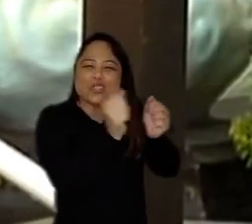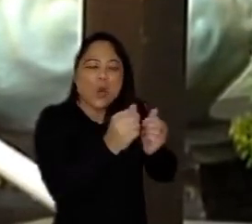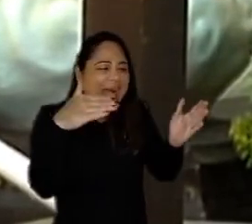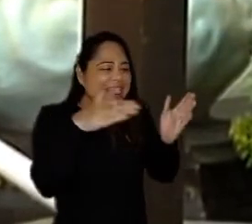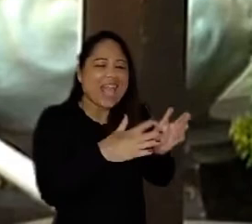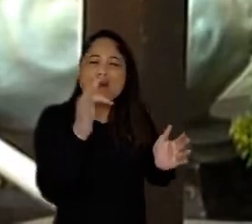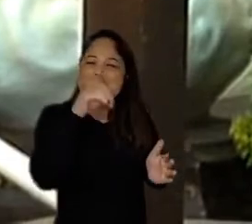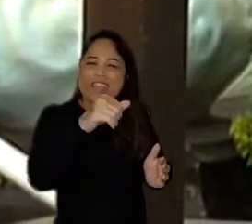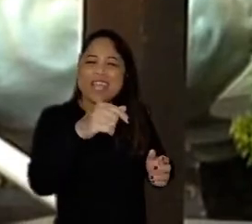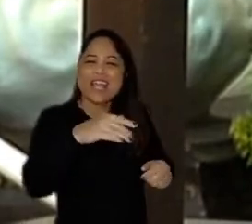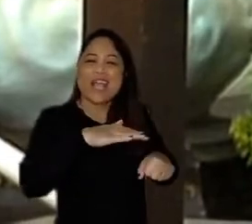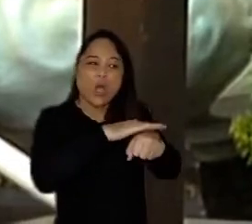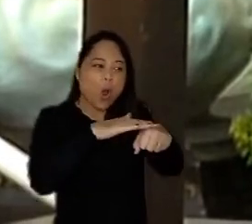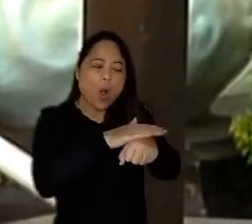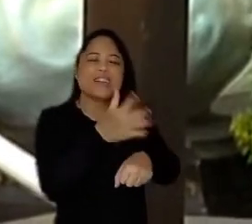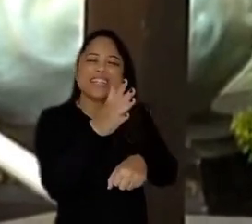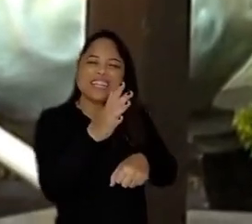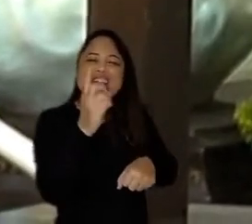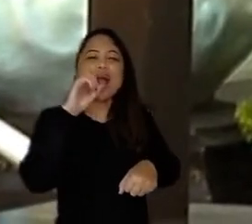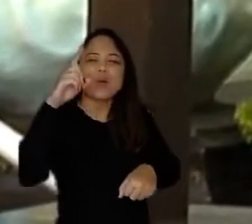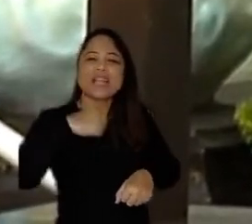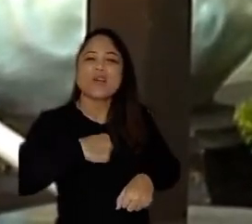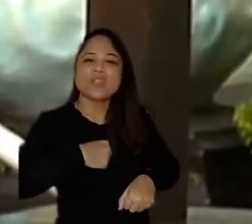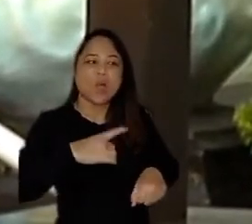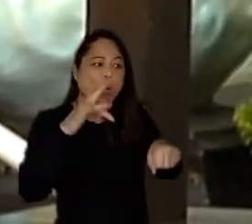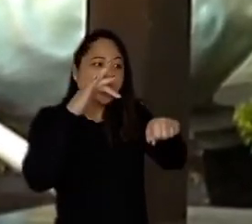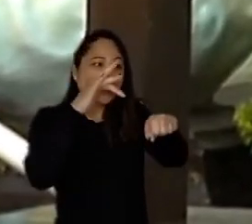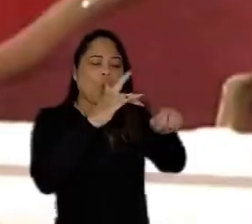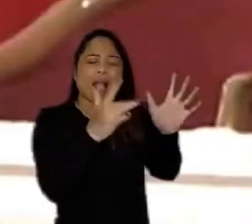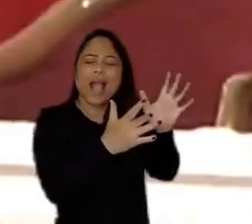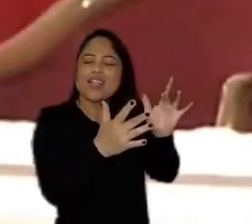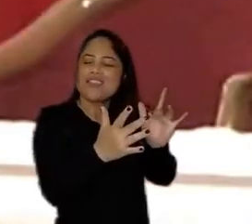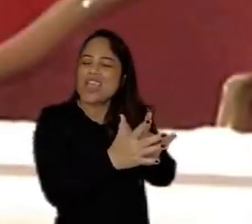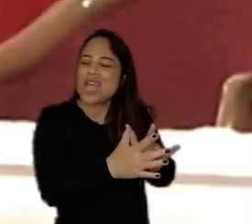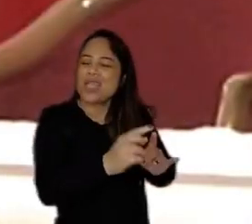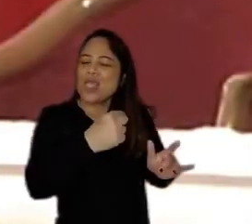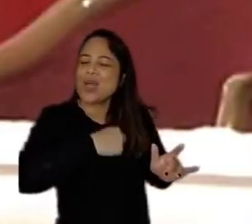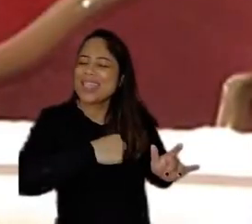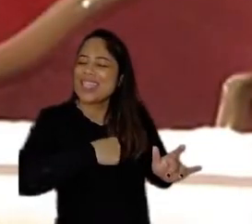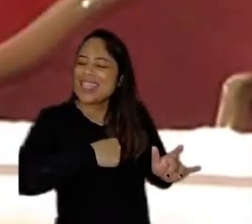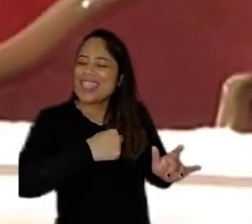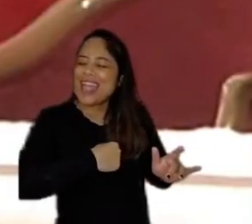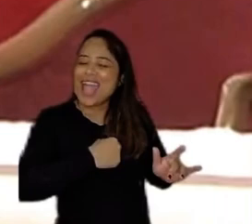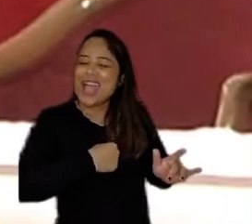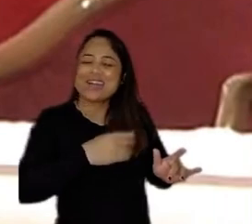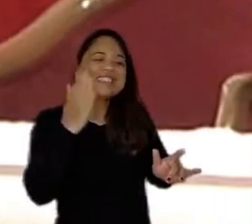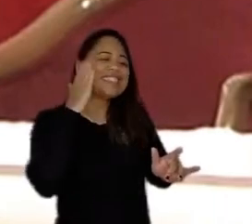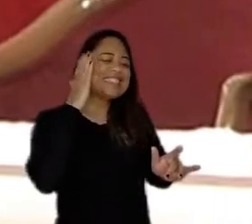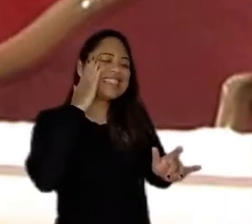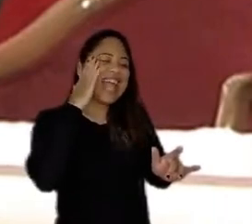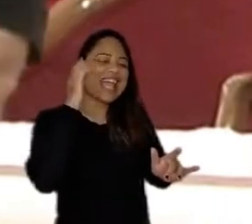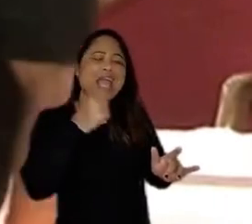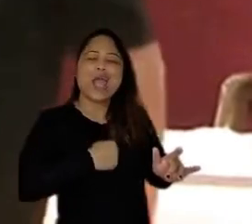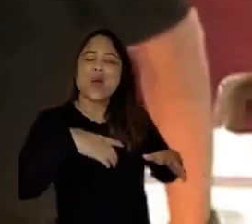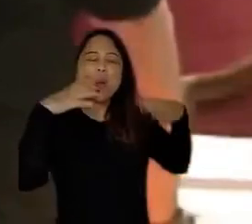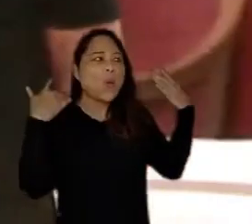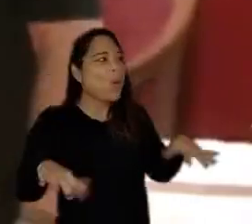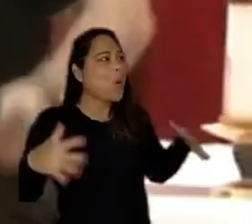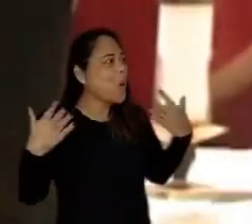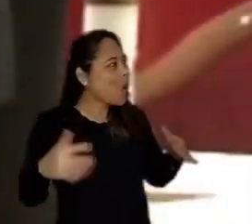com Deus que se nesse final de semana eu tocar ao menos na orla do manto dele.